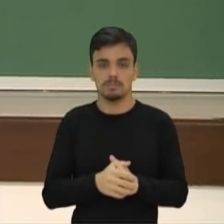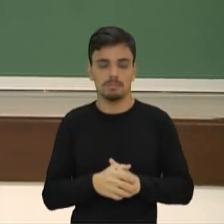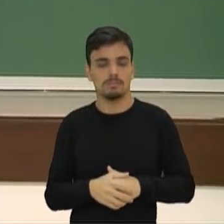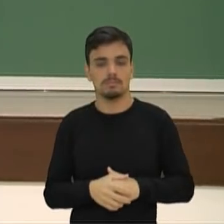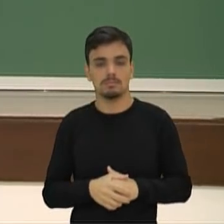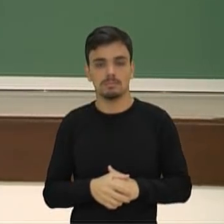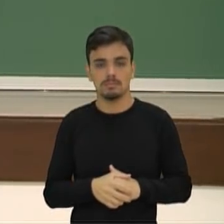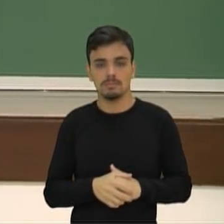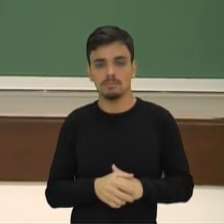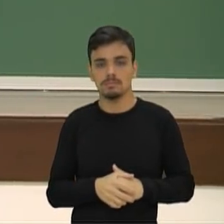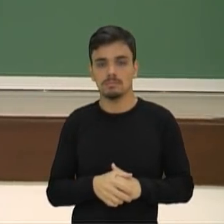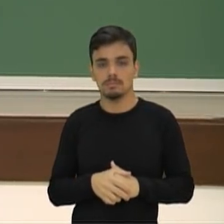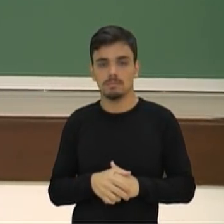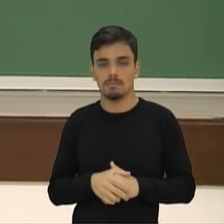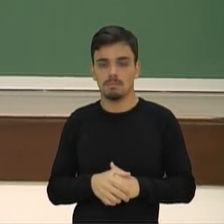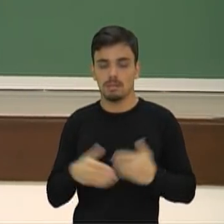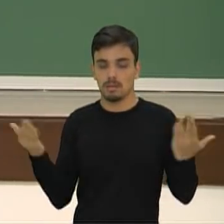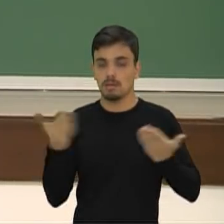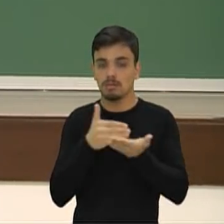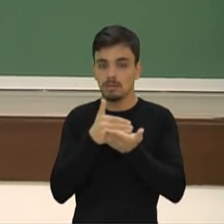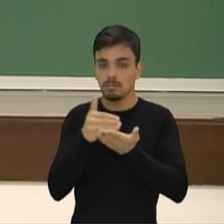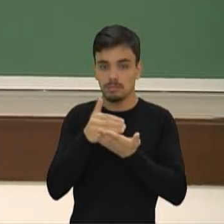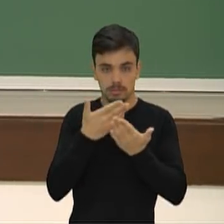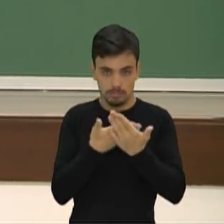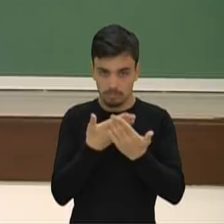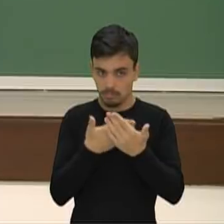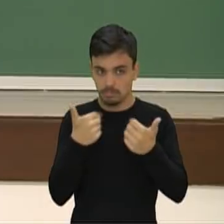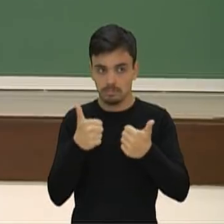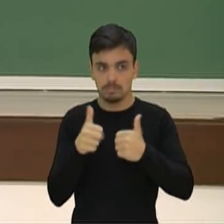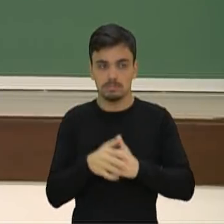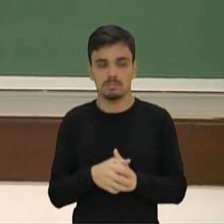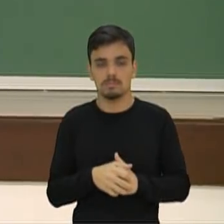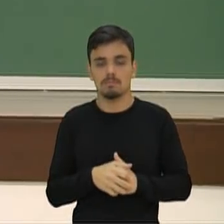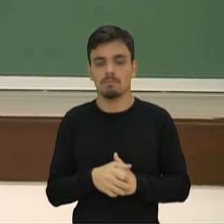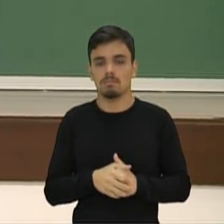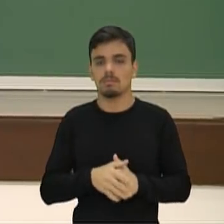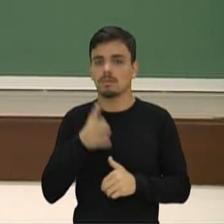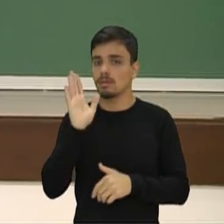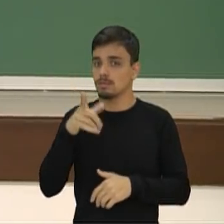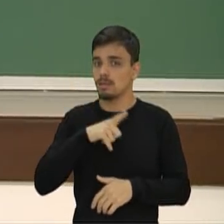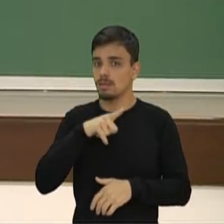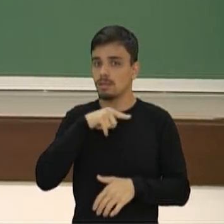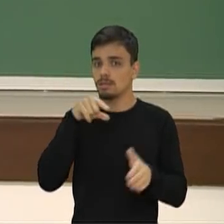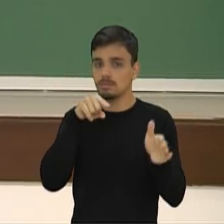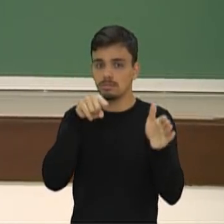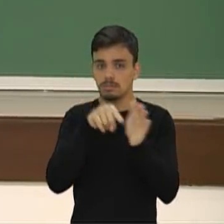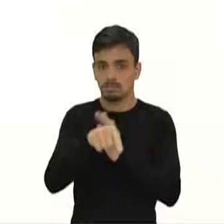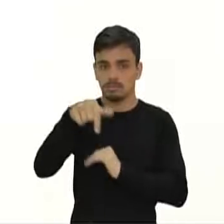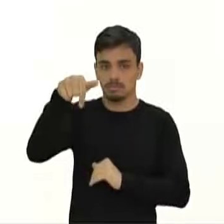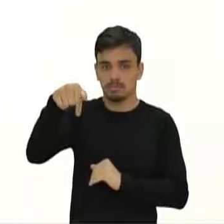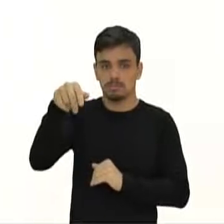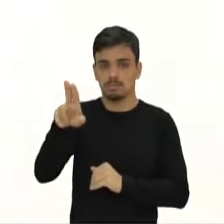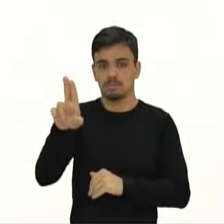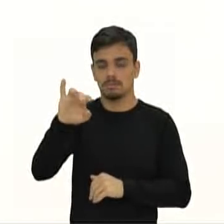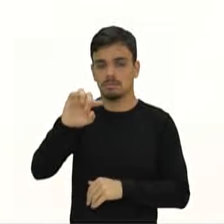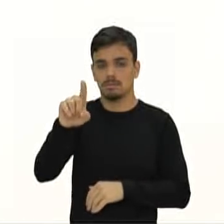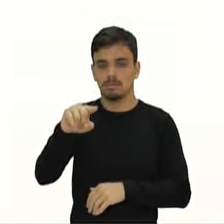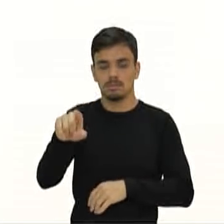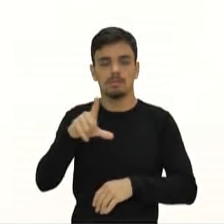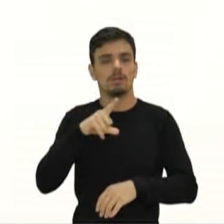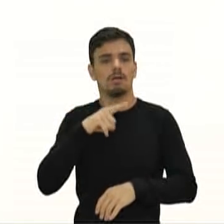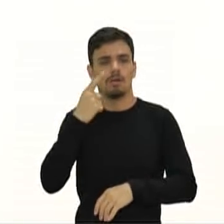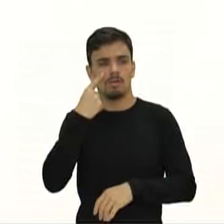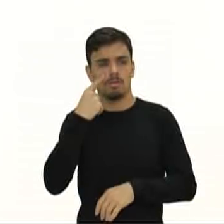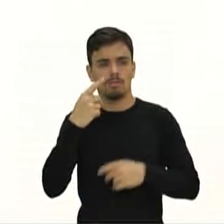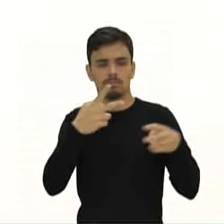vocês. Então, vamos avançar para começar a nossa aula? Então, temos aqui um quiz. Olha o que ele diz ali. A percepção do